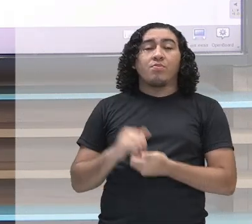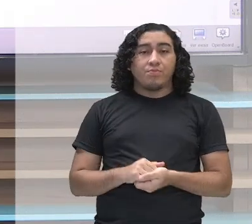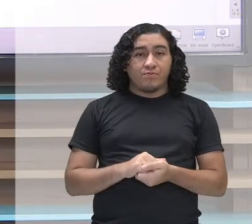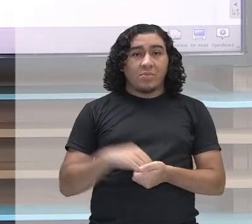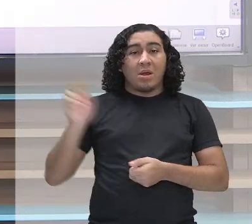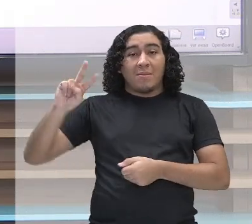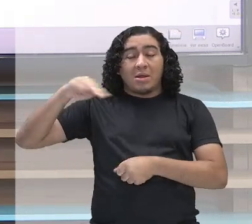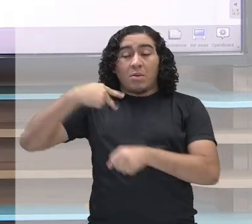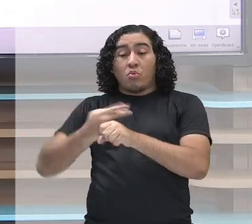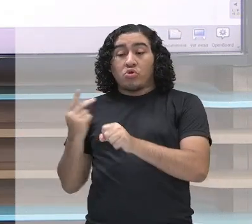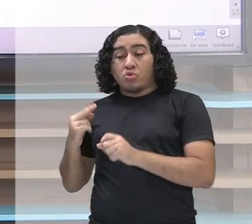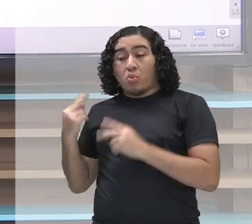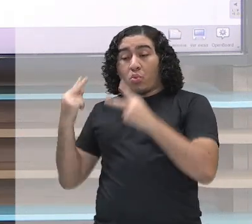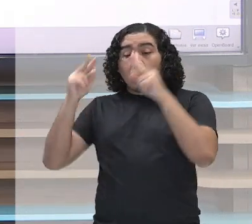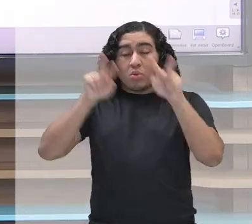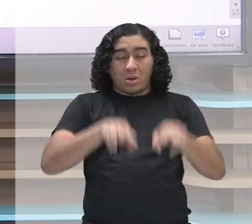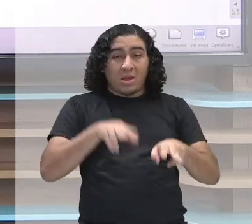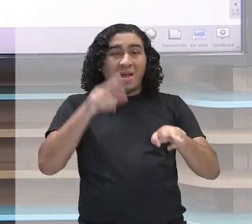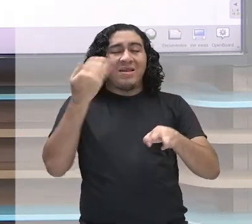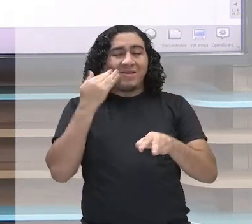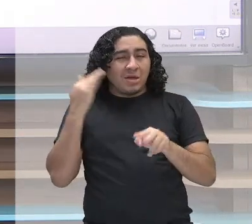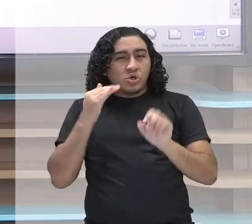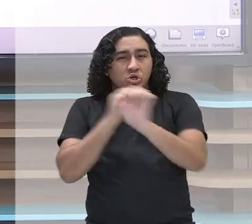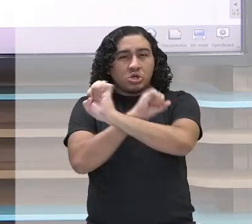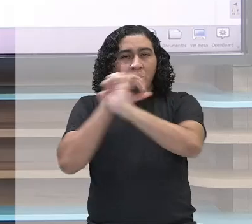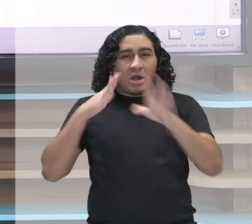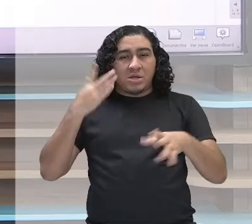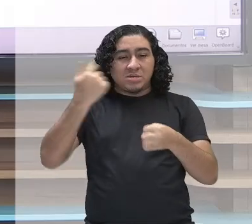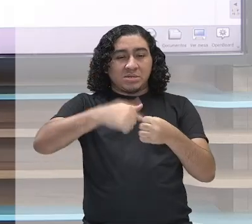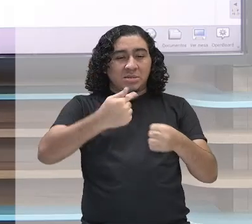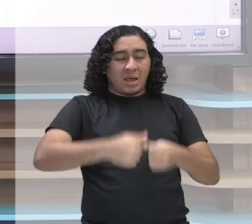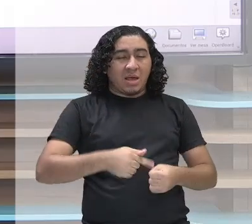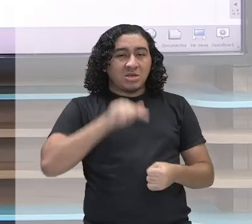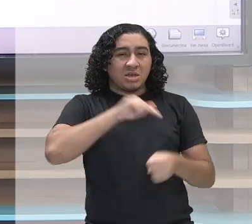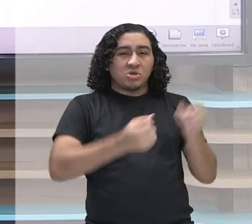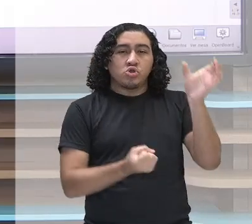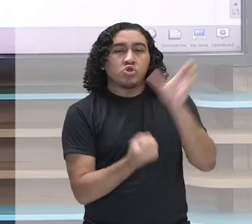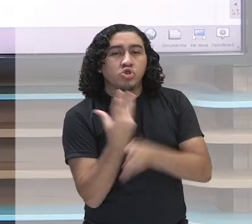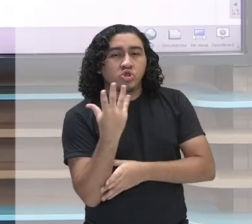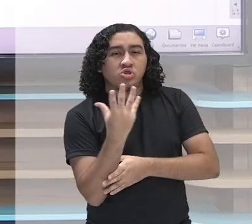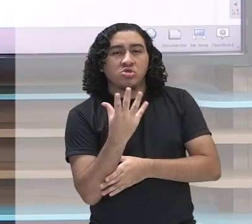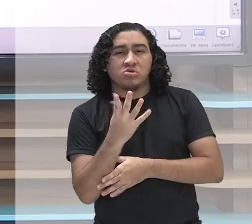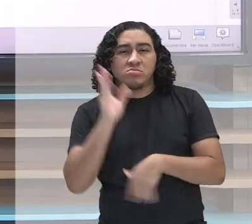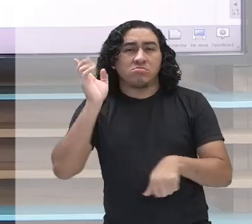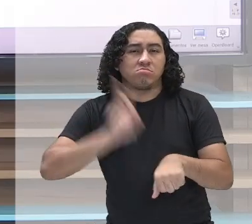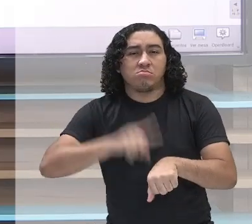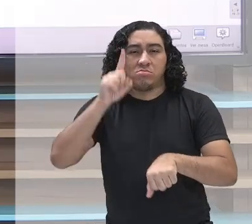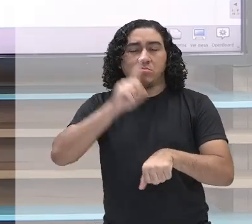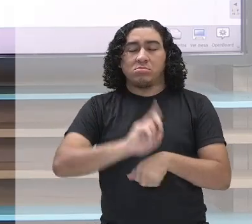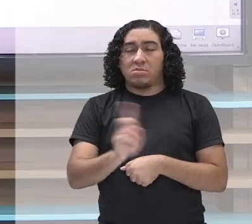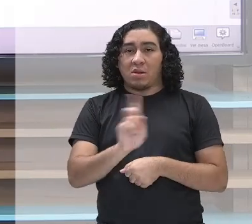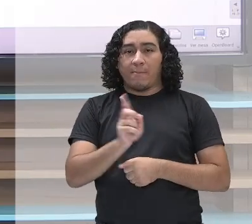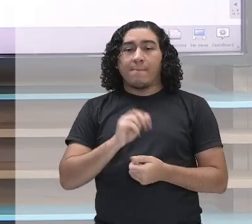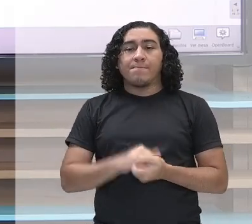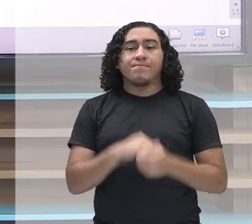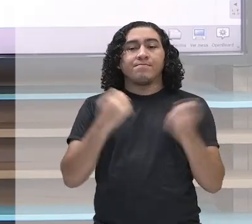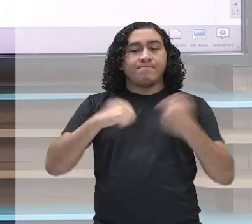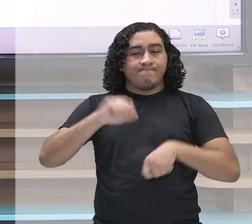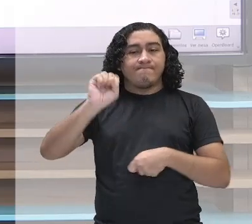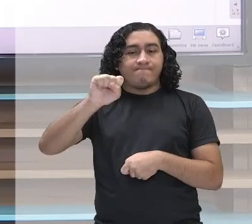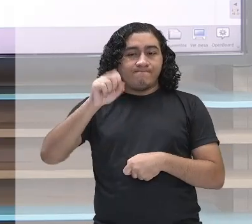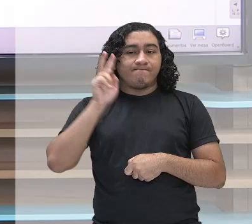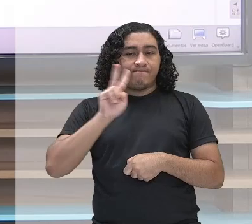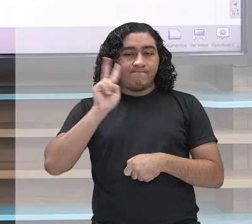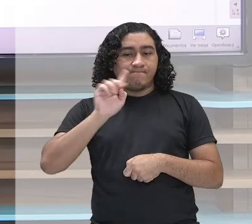gente ter esse entendimento que essas cidades, elas não surgiram do nada, tá bom, gente? Então, a gente precisa, sim, relembrar